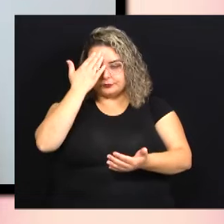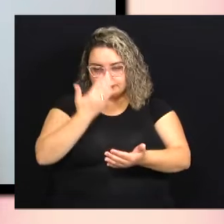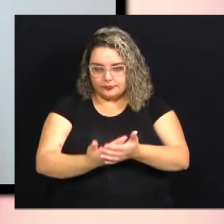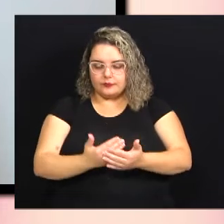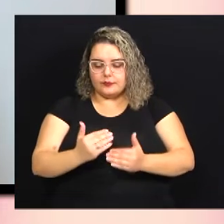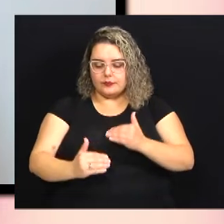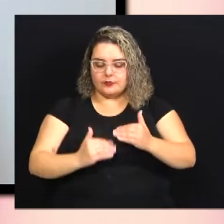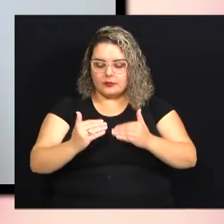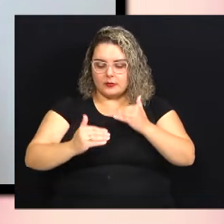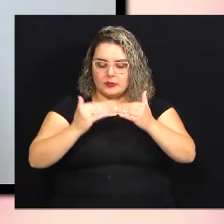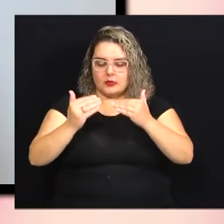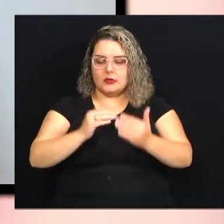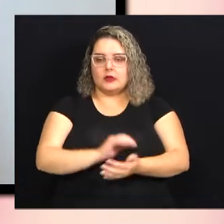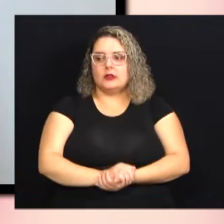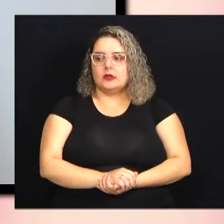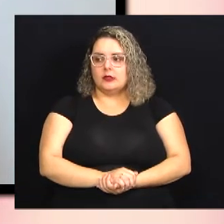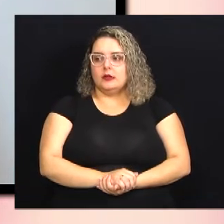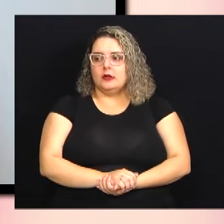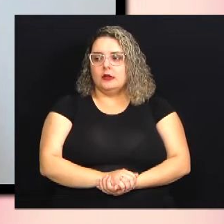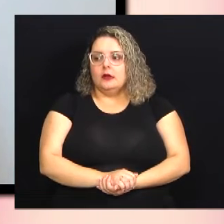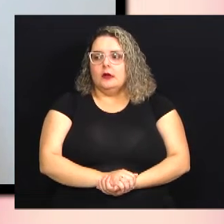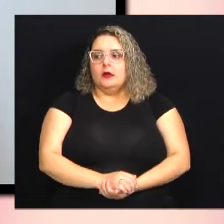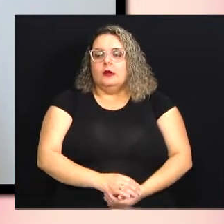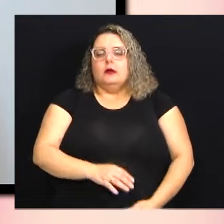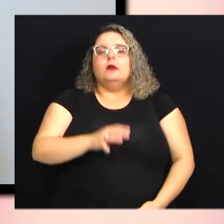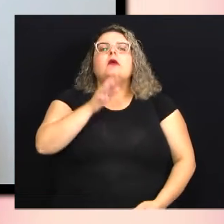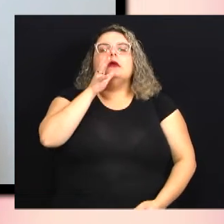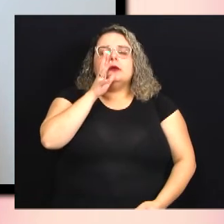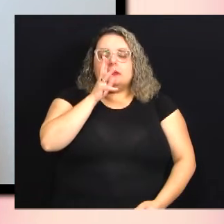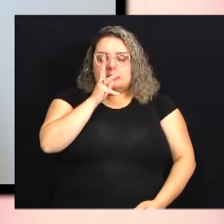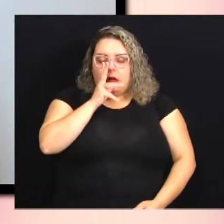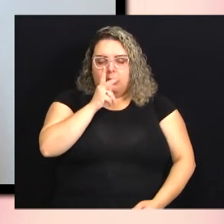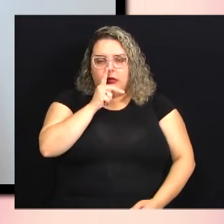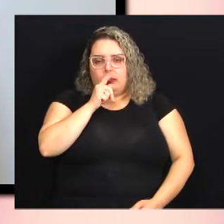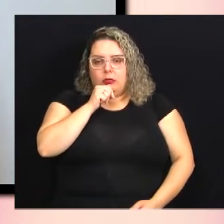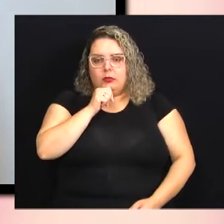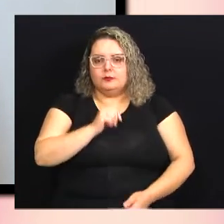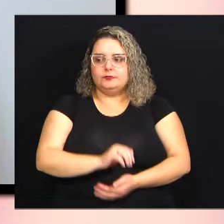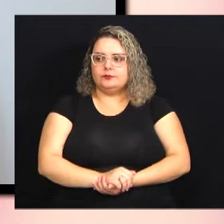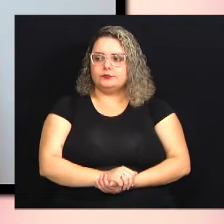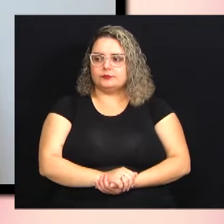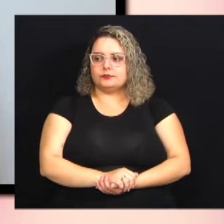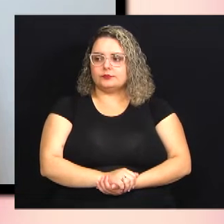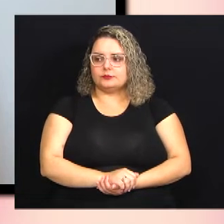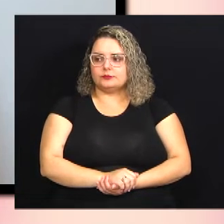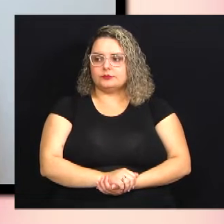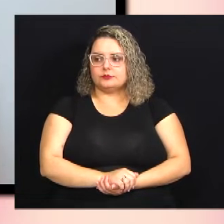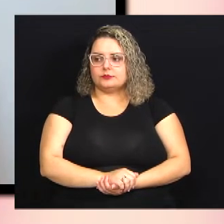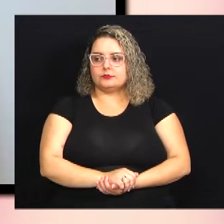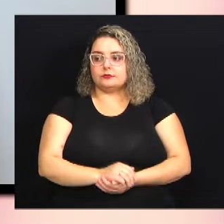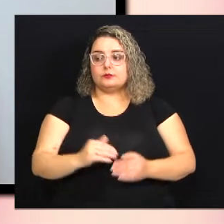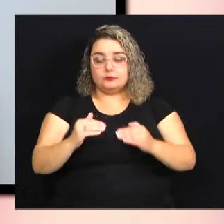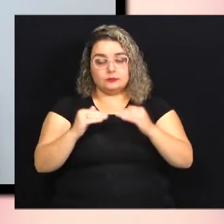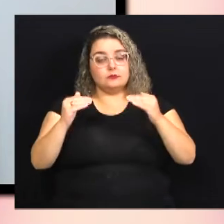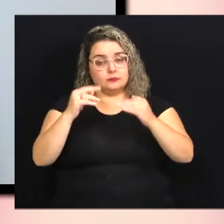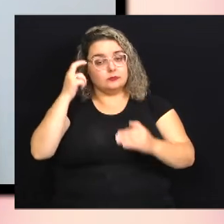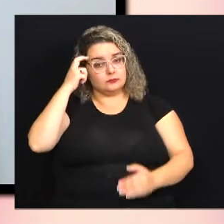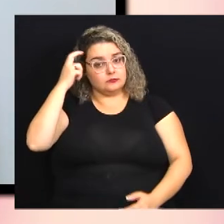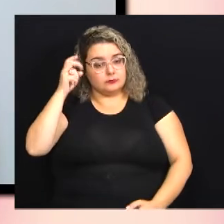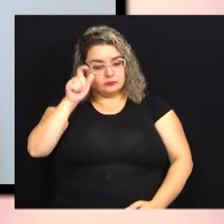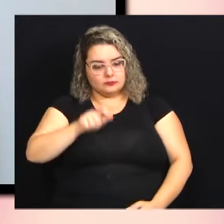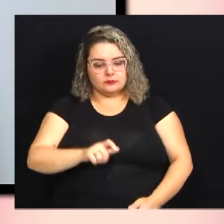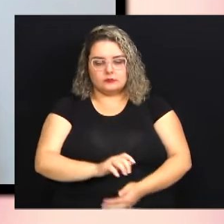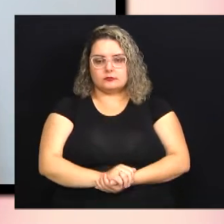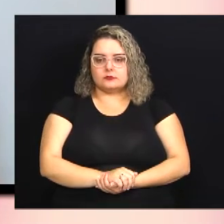progressão seja mais lenta, até relacionada com o nível intelectual da